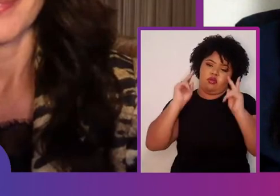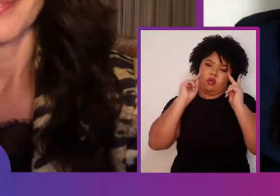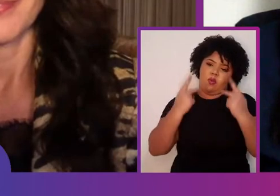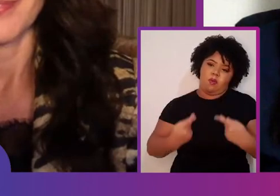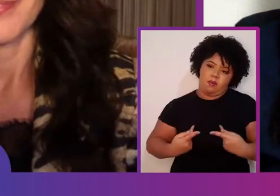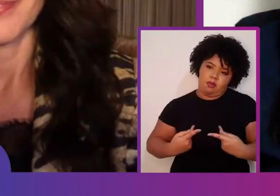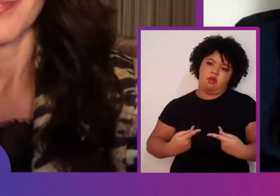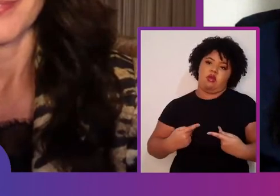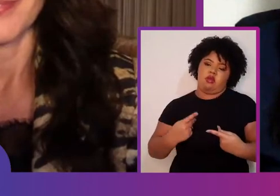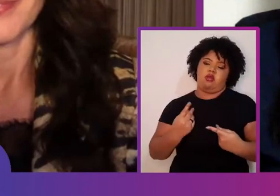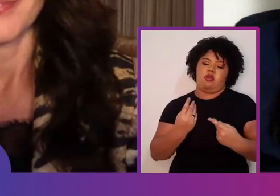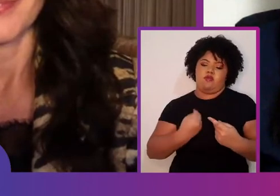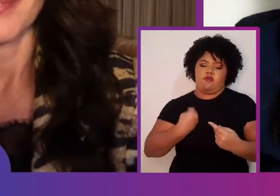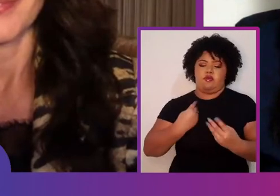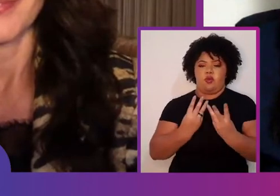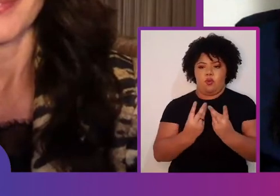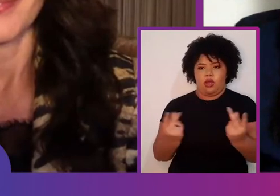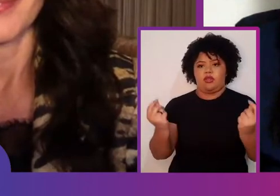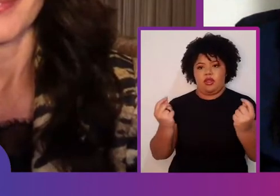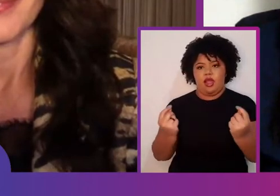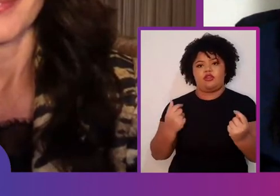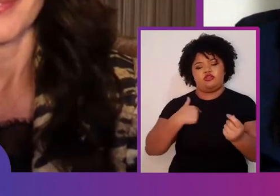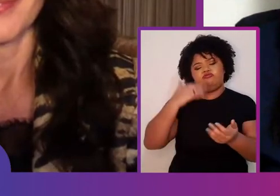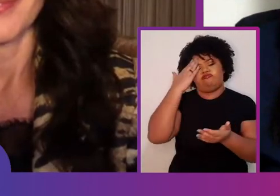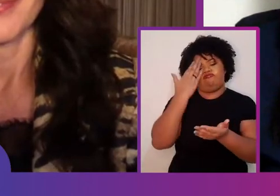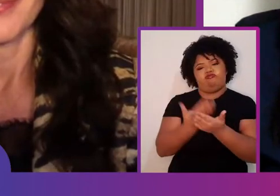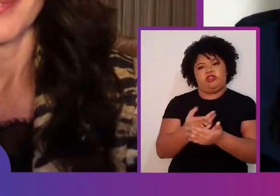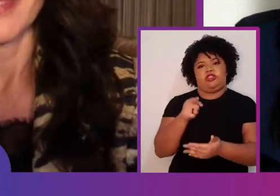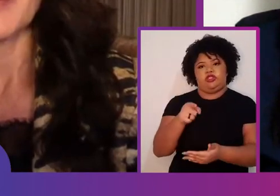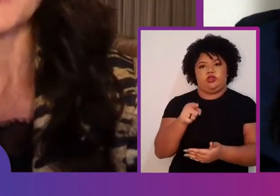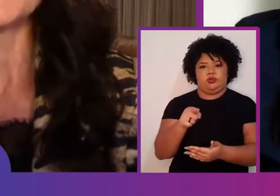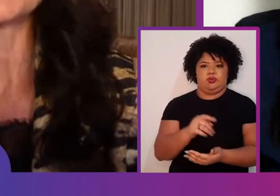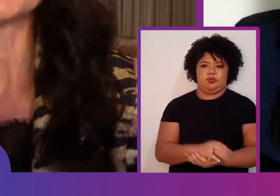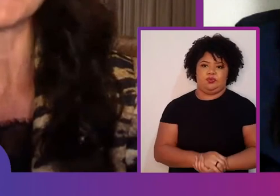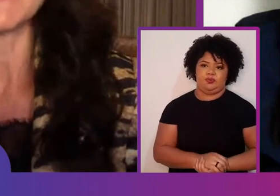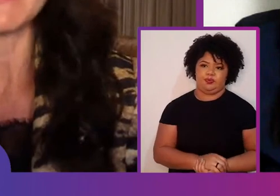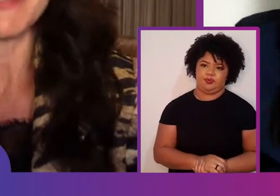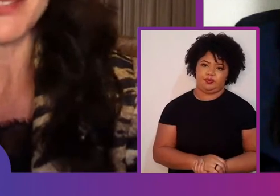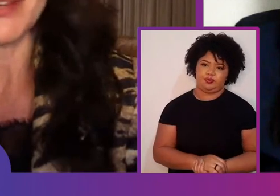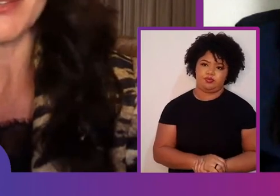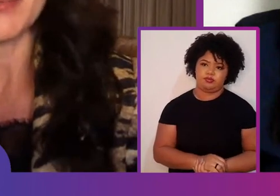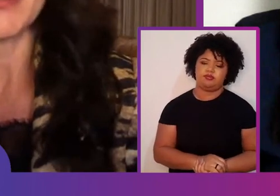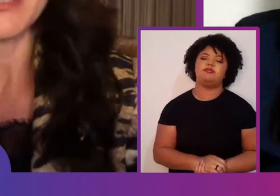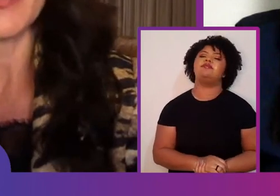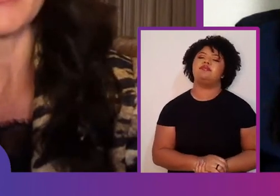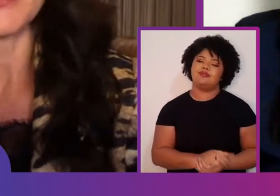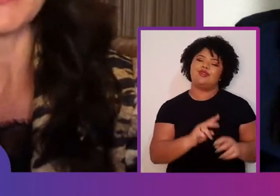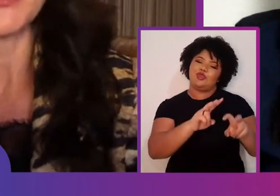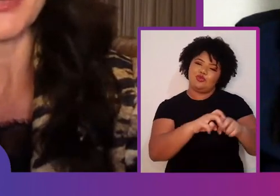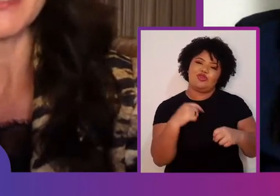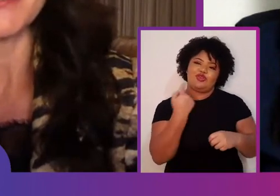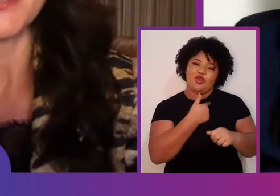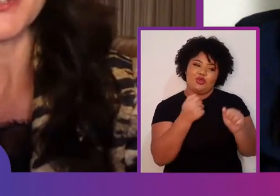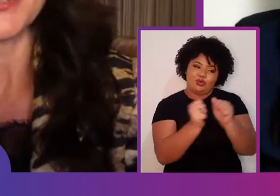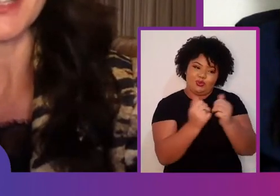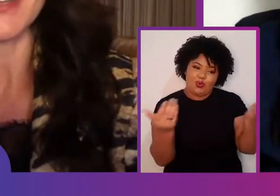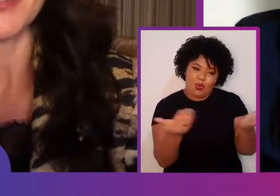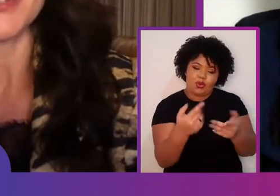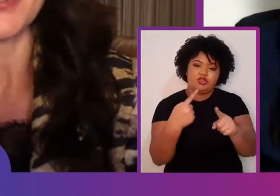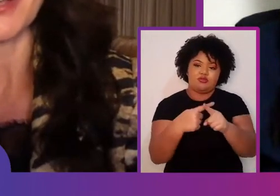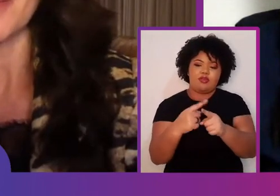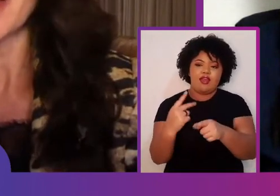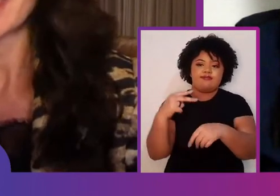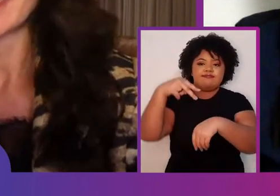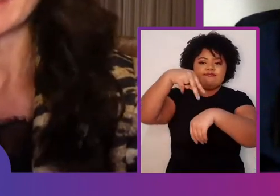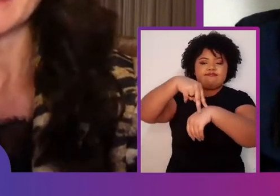com mais gente, porque eu acredito muito nele. É por isso que você está aqui com a gente, porque você é uma voz muito relevante no